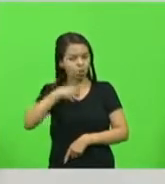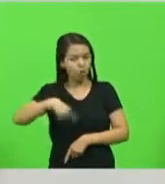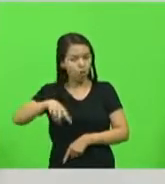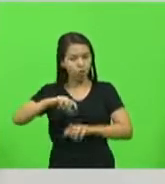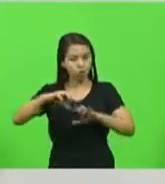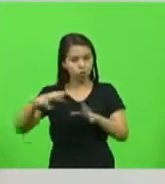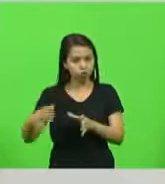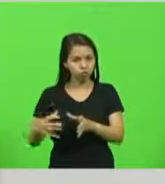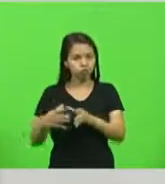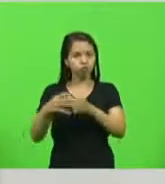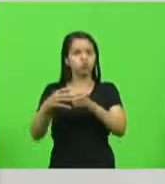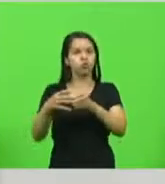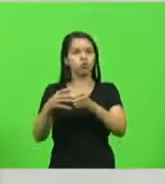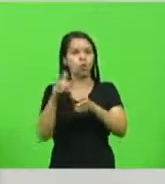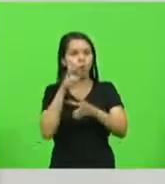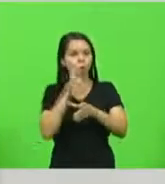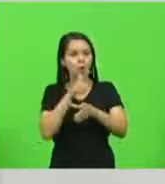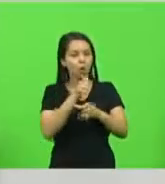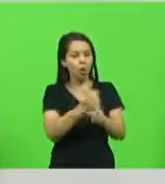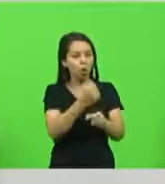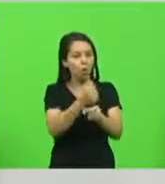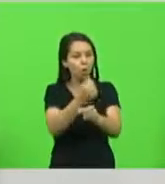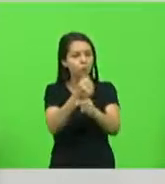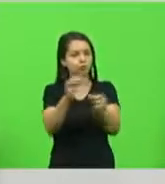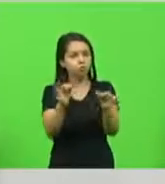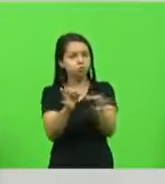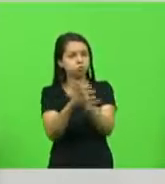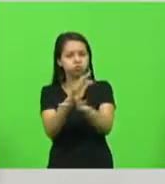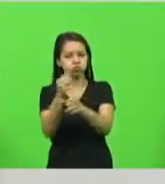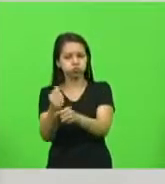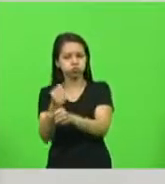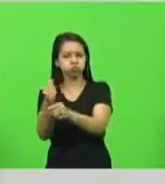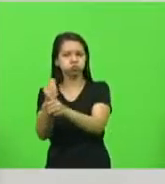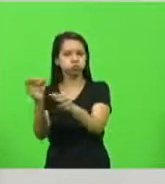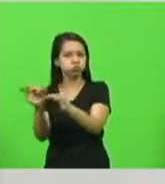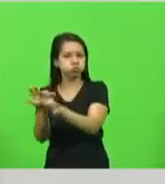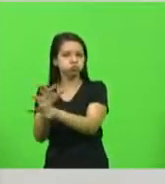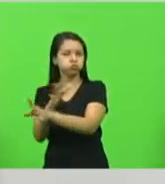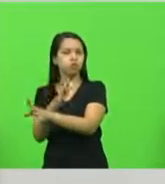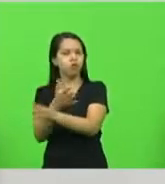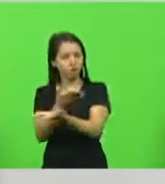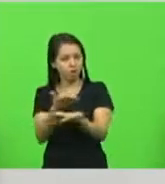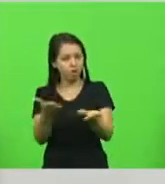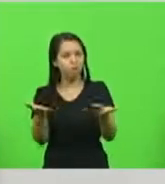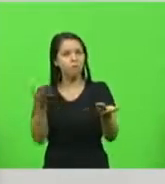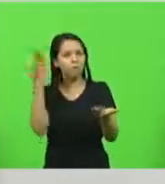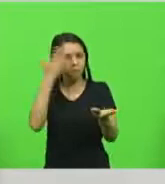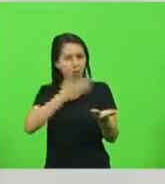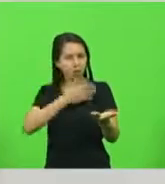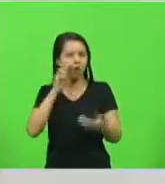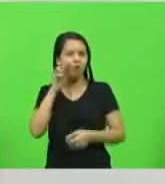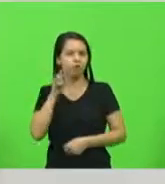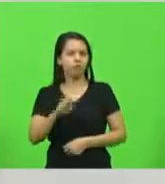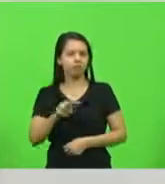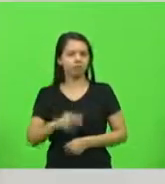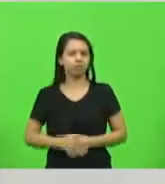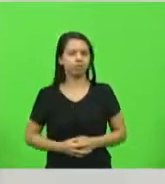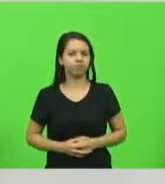obras históricas do papel. Os senhores são testemunha disso. E finalizando muitas